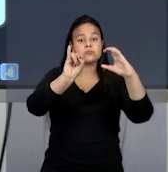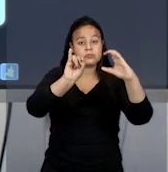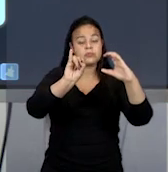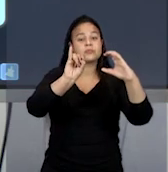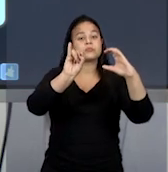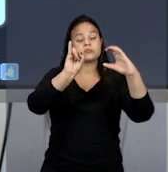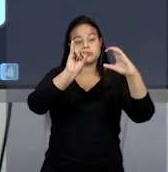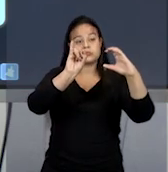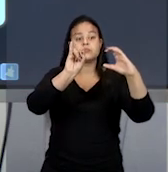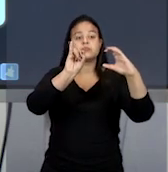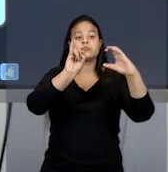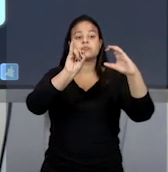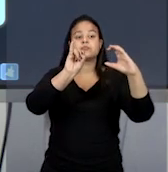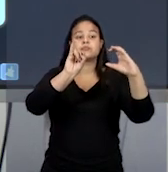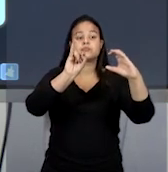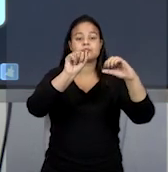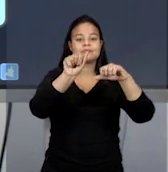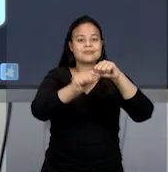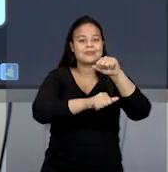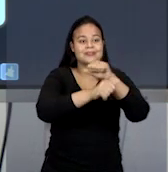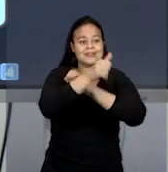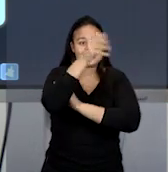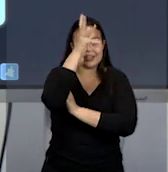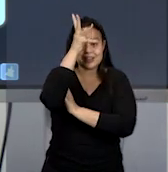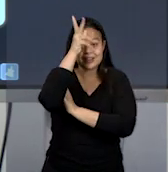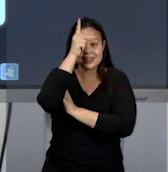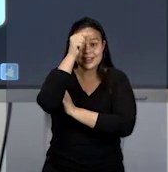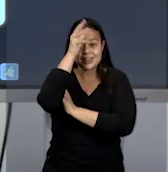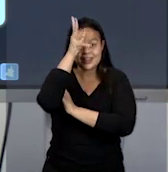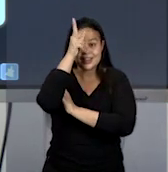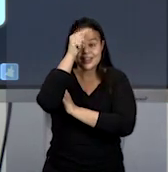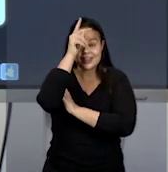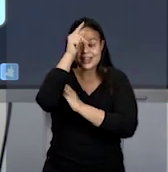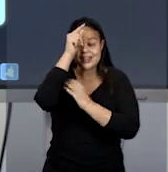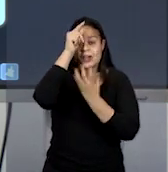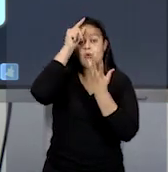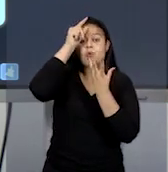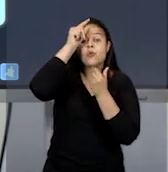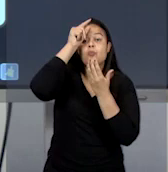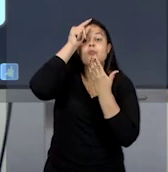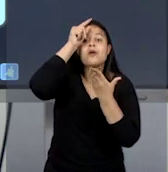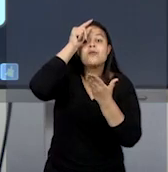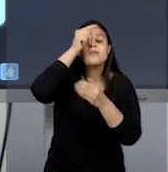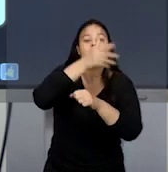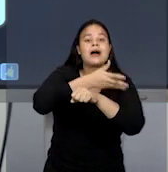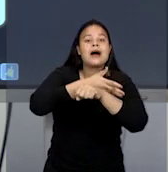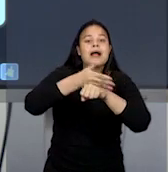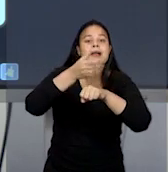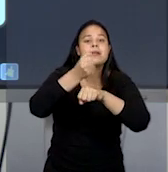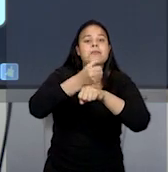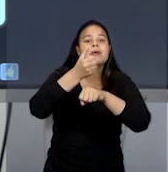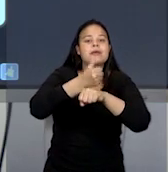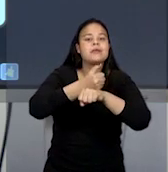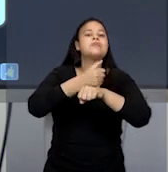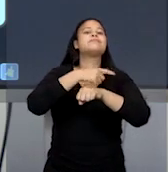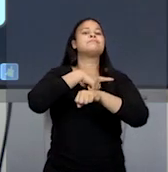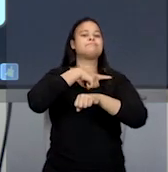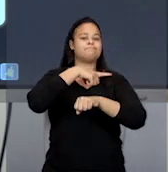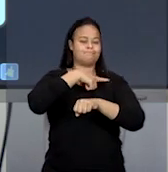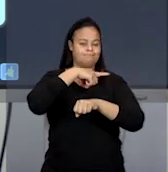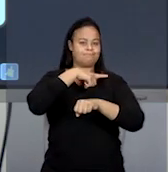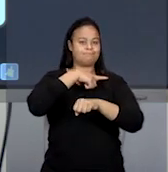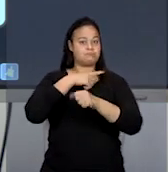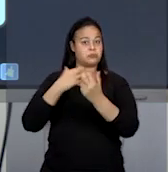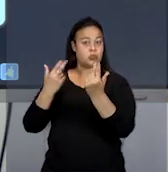eu vou ter aqui, ó, a crista branca. Fenótipo igualzinho aqui dos